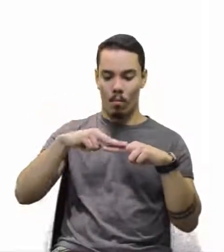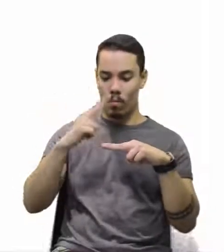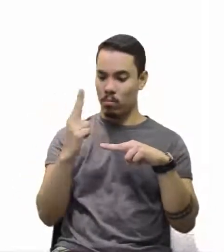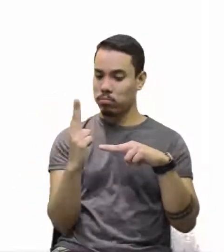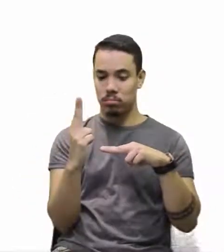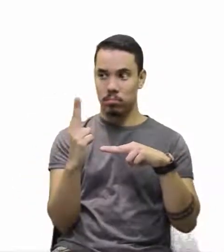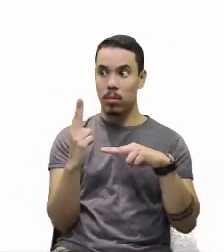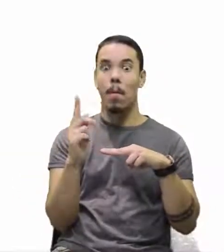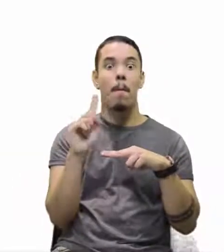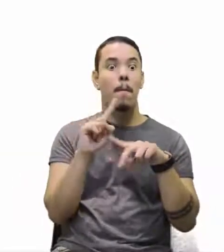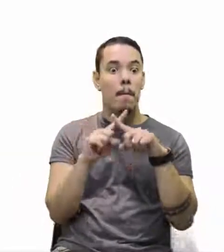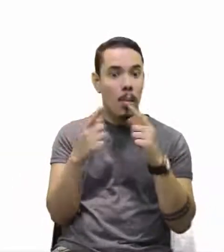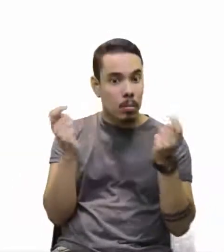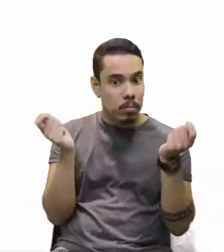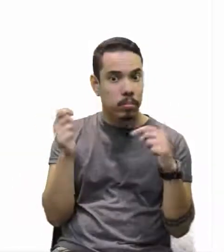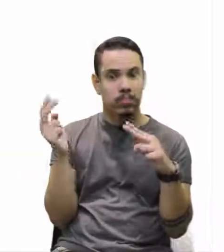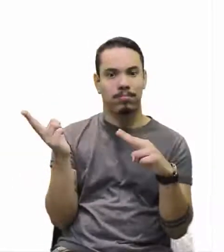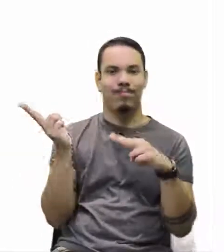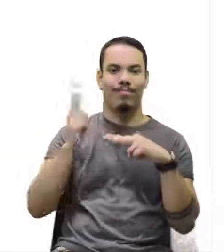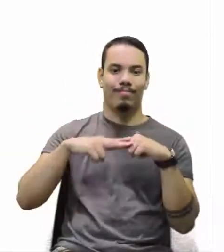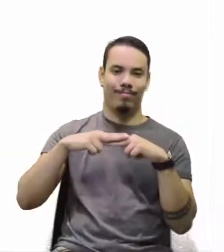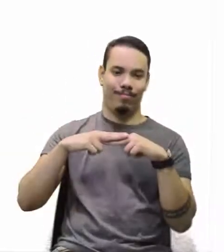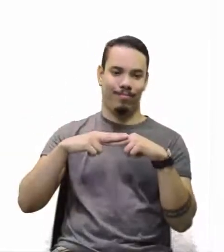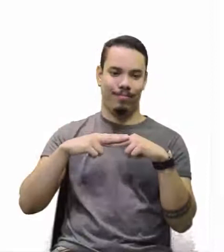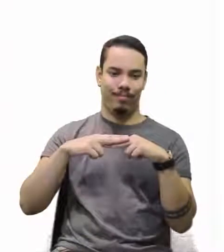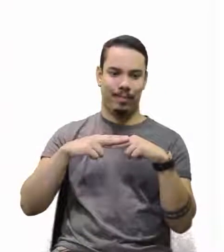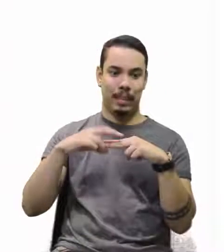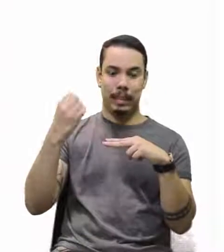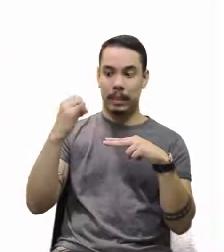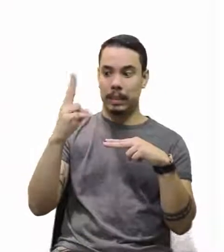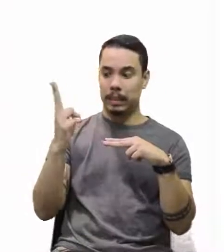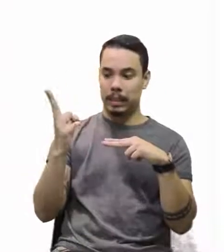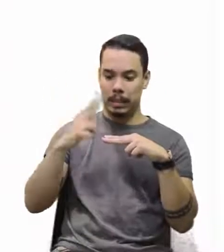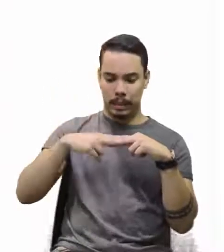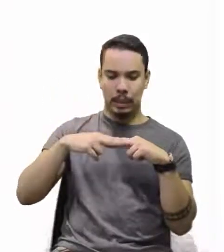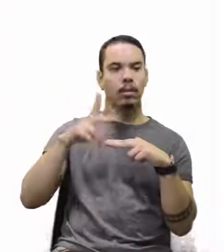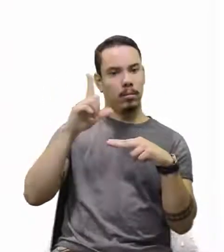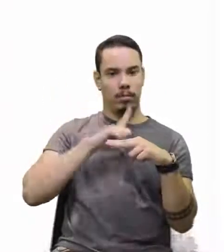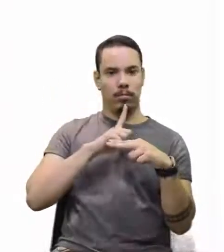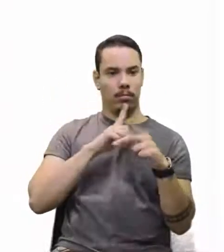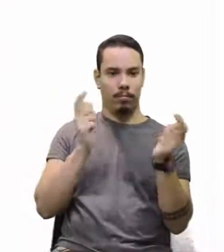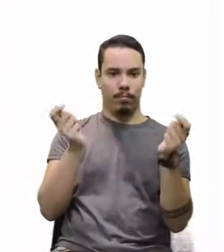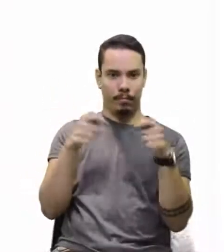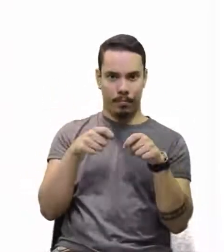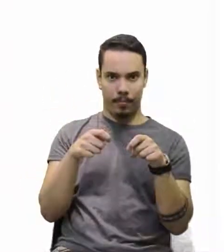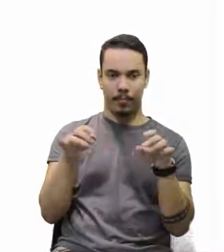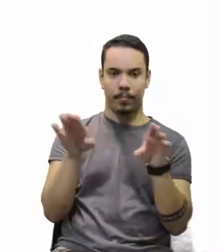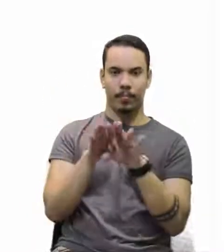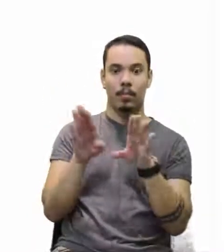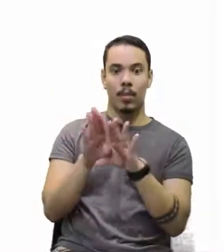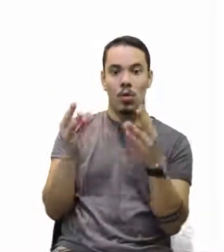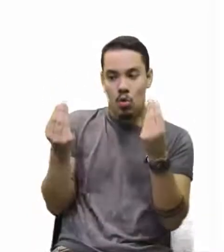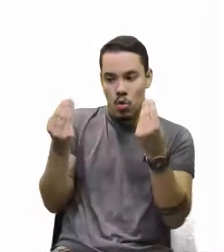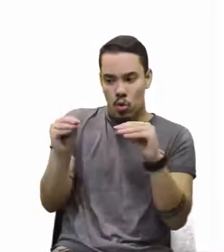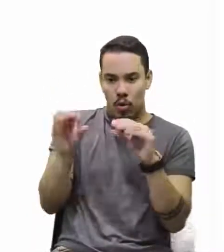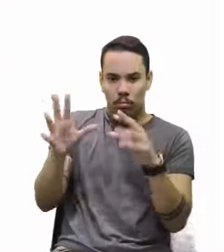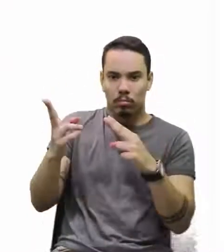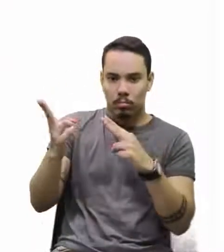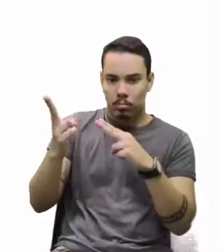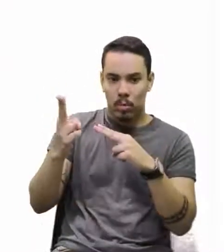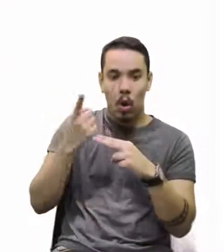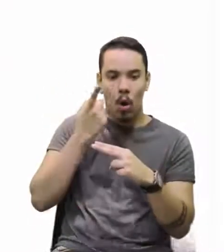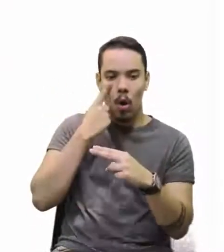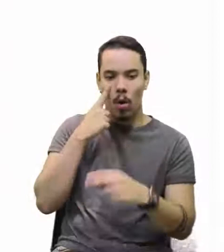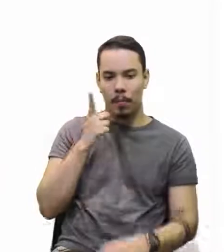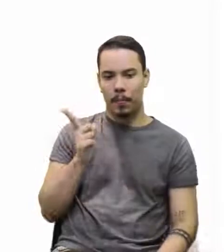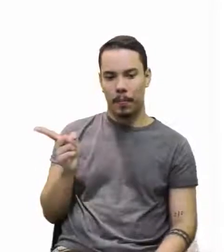poderia haver, certo? Se você fechar, vai existir corrente. Colocando a chave na posição 1, olha